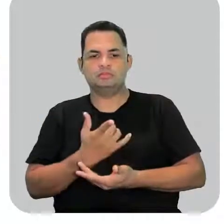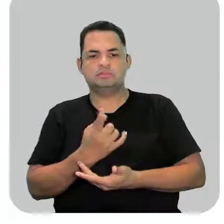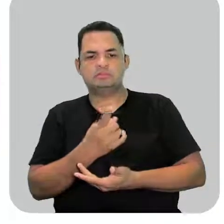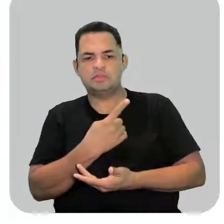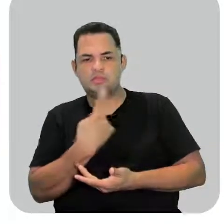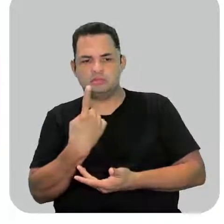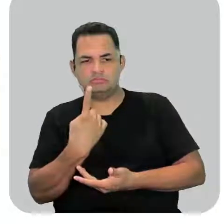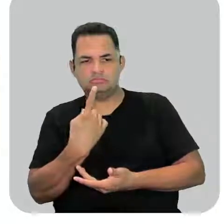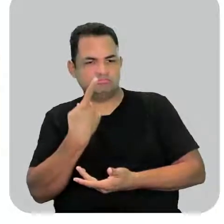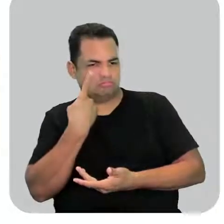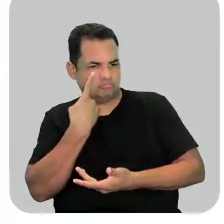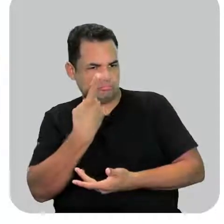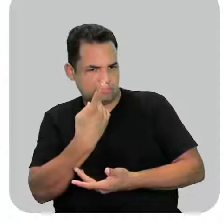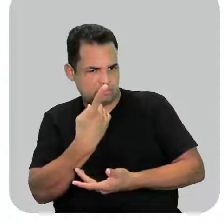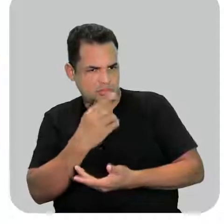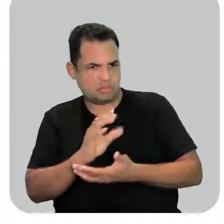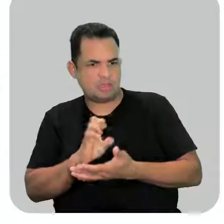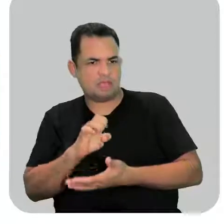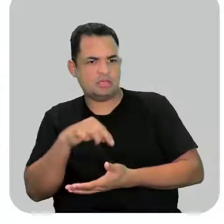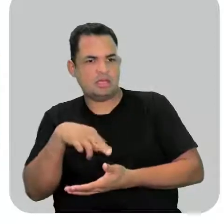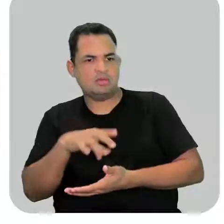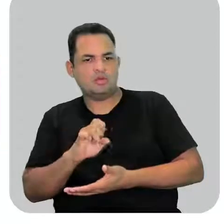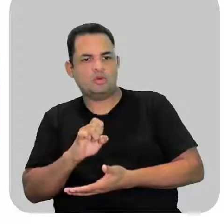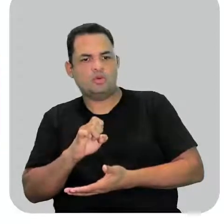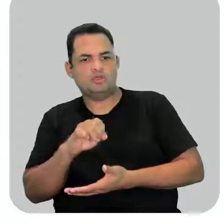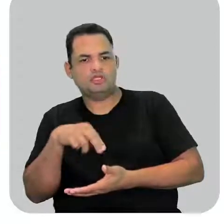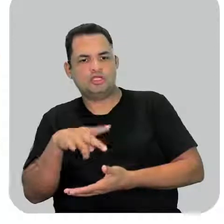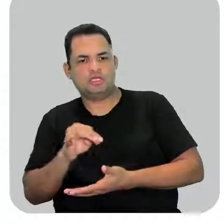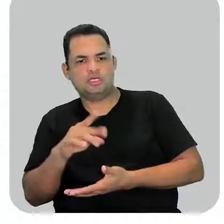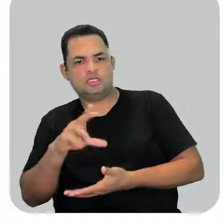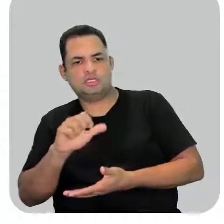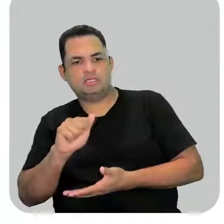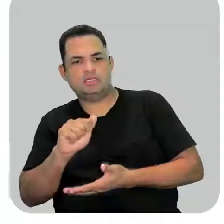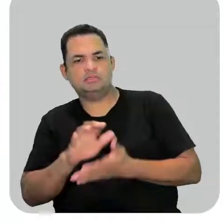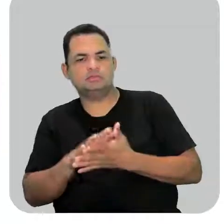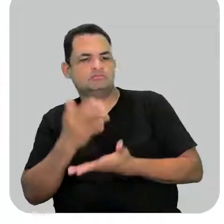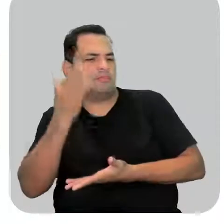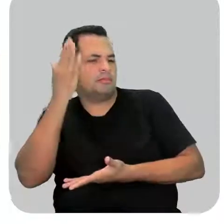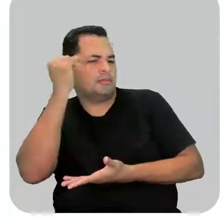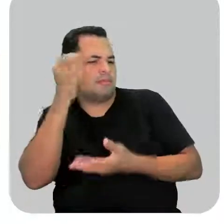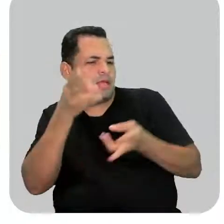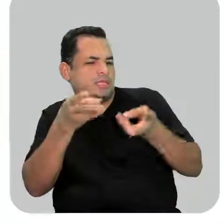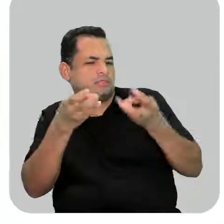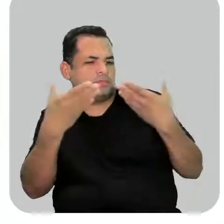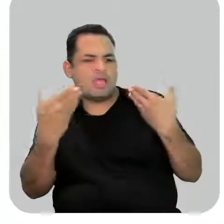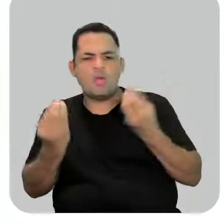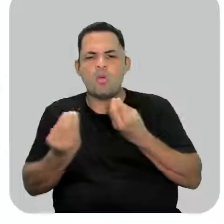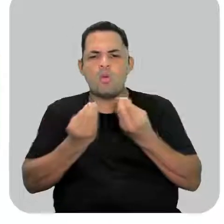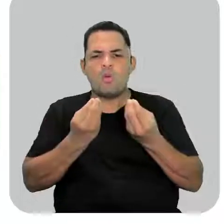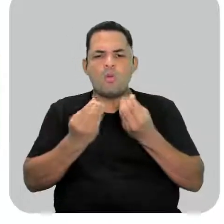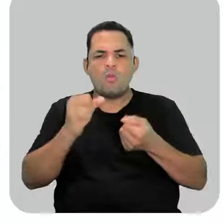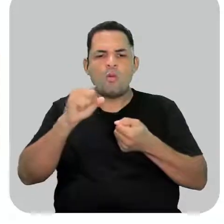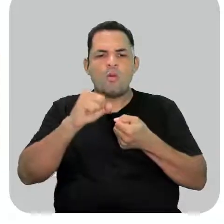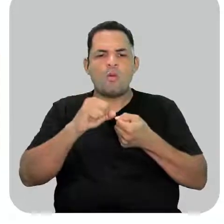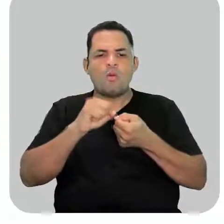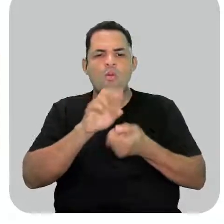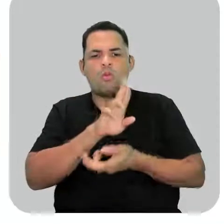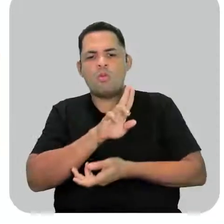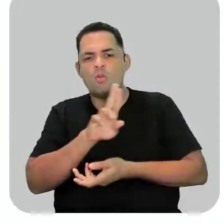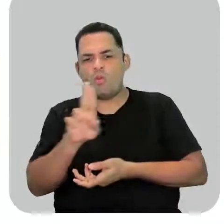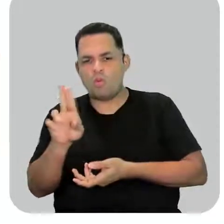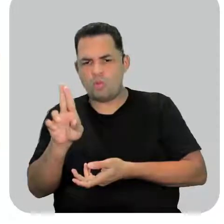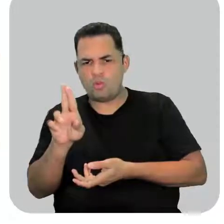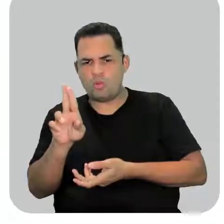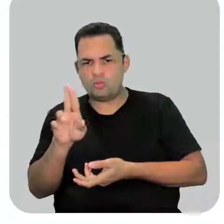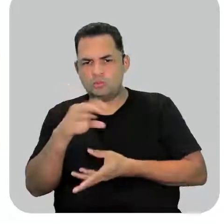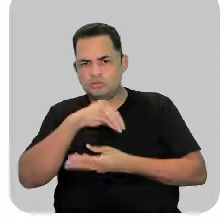de ver, etanonitrila, já dá para a gente ter uma noção de como é feita a nomenclatura